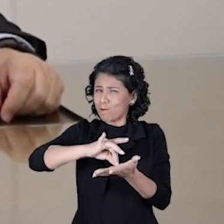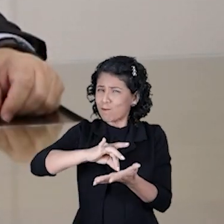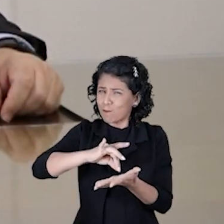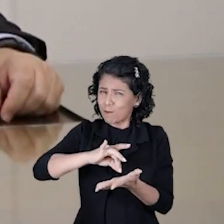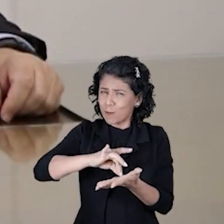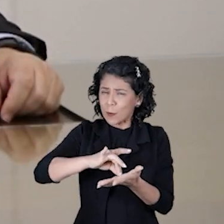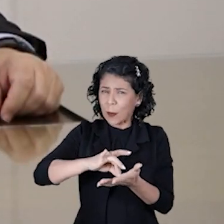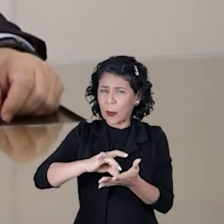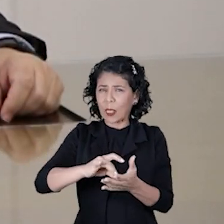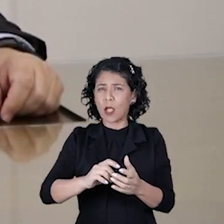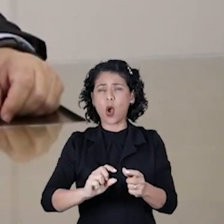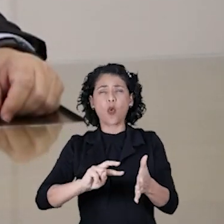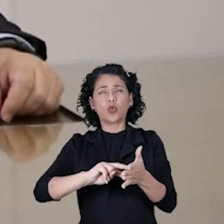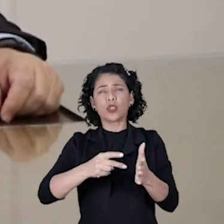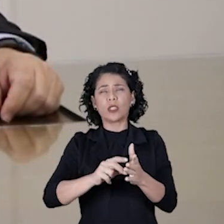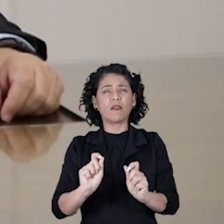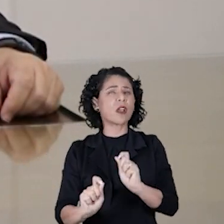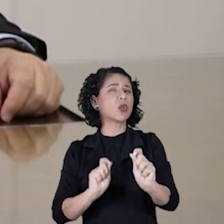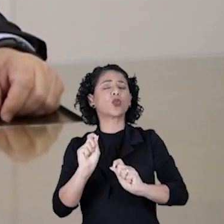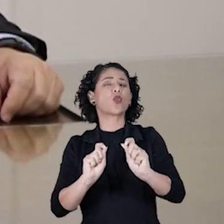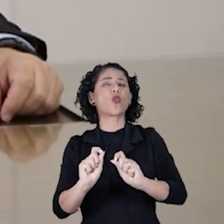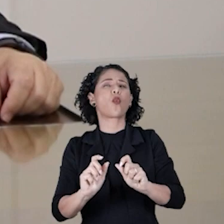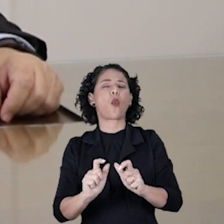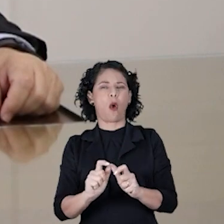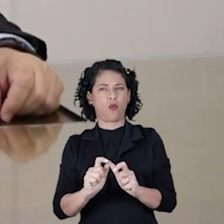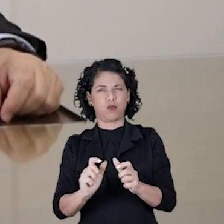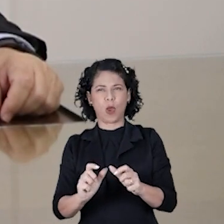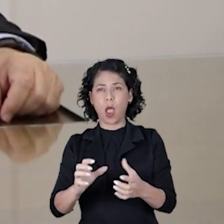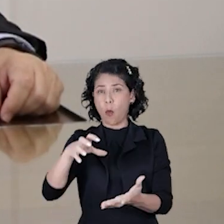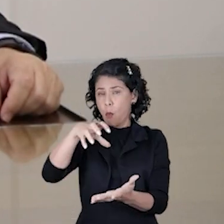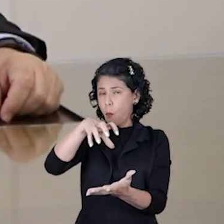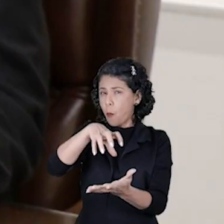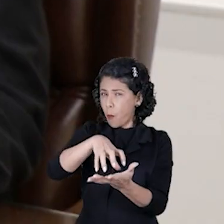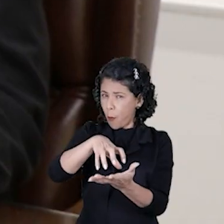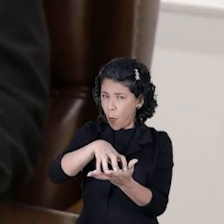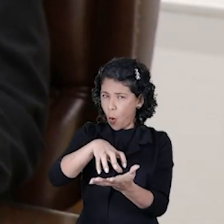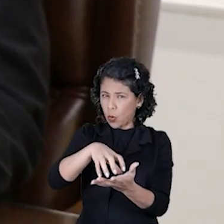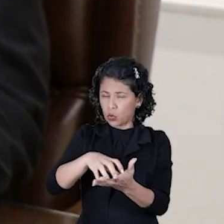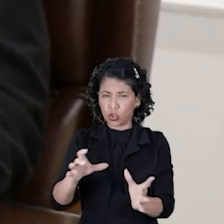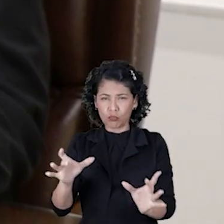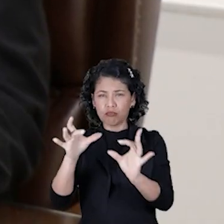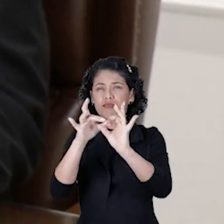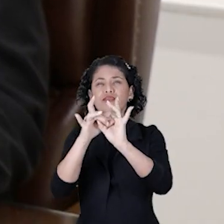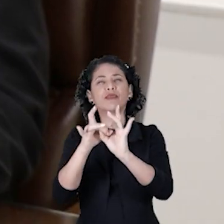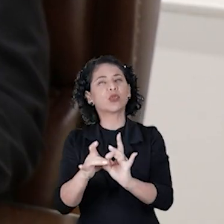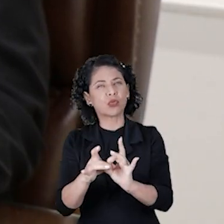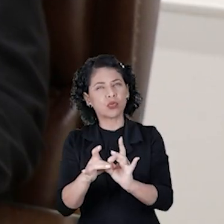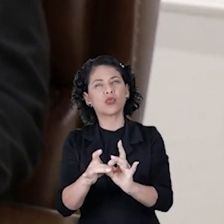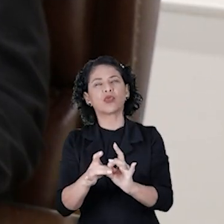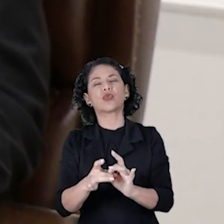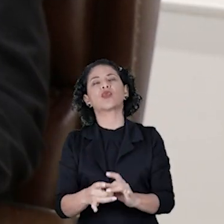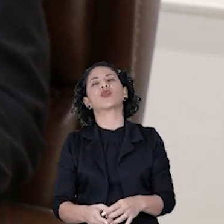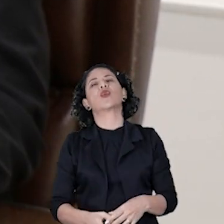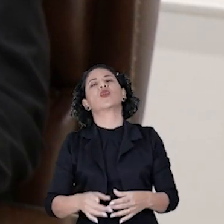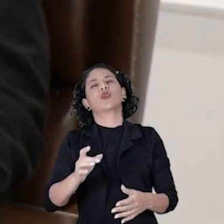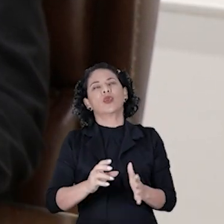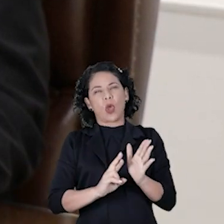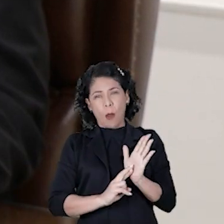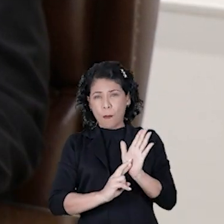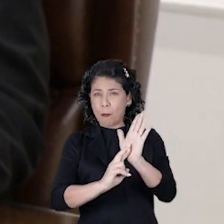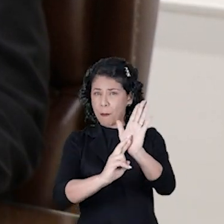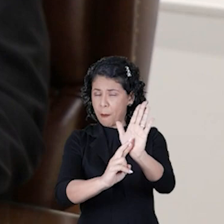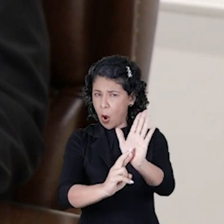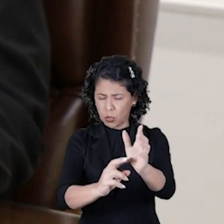E esta atividade concreta nós denominamos de gabinetes de integração. E esses gabinetes